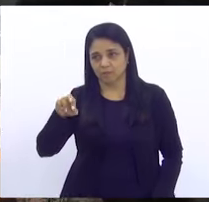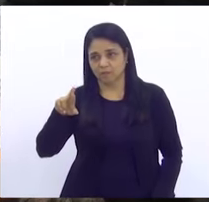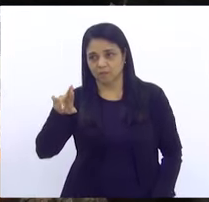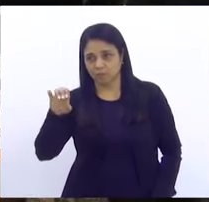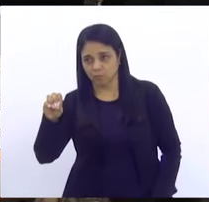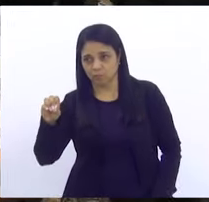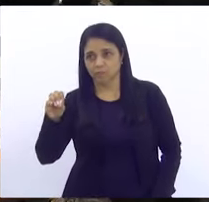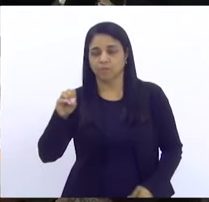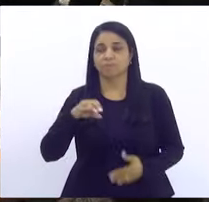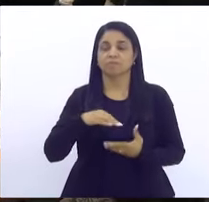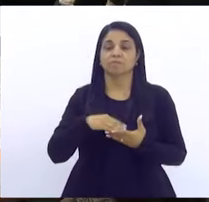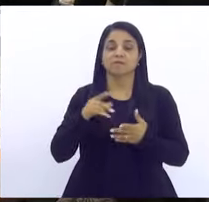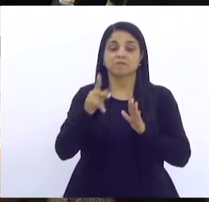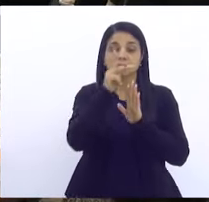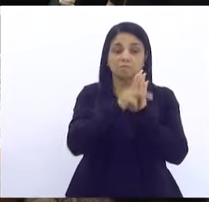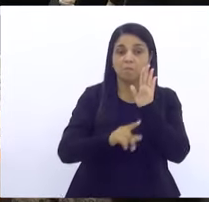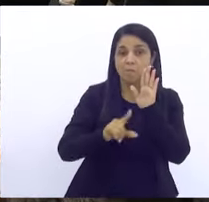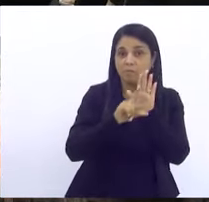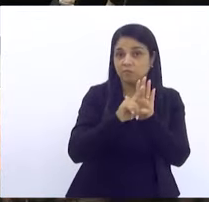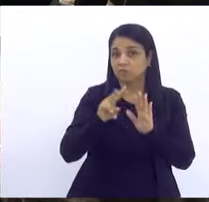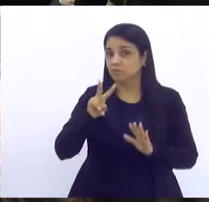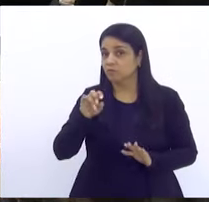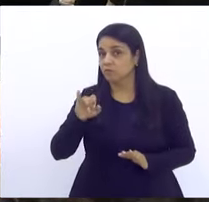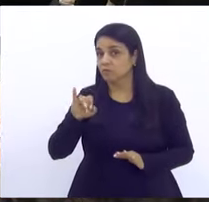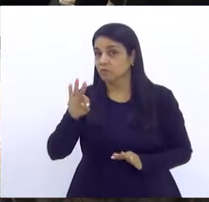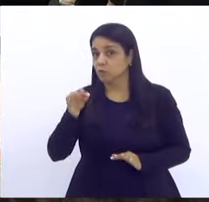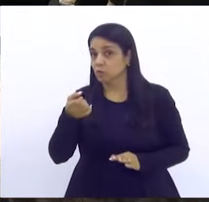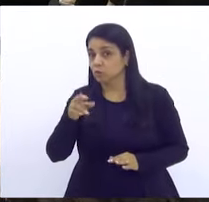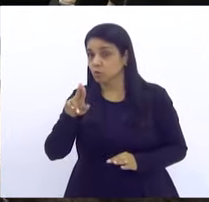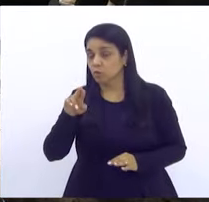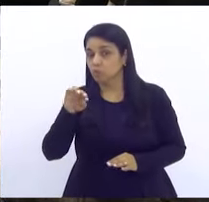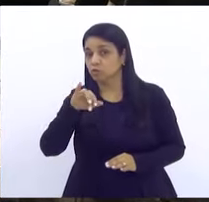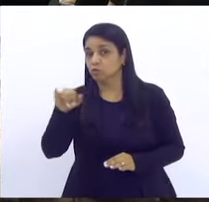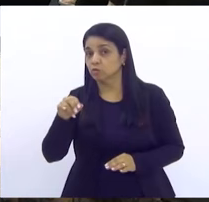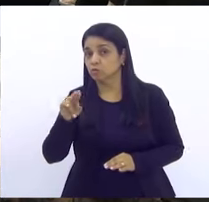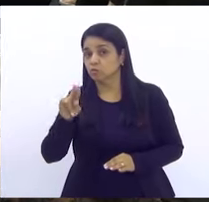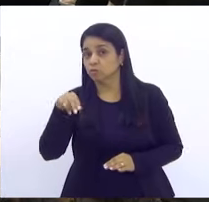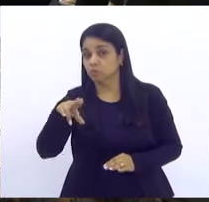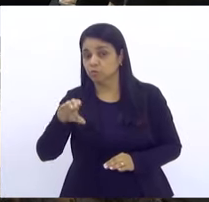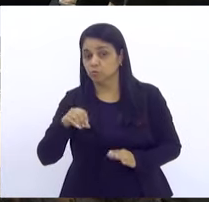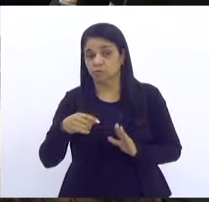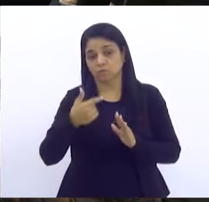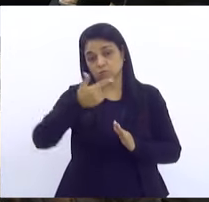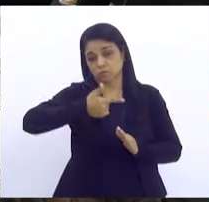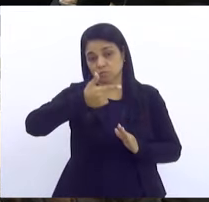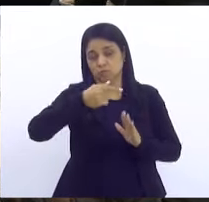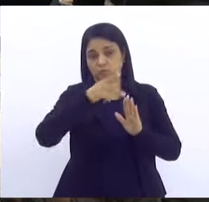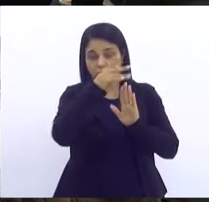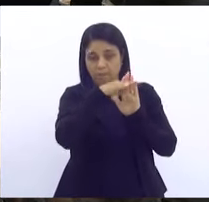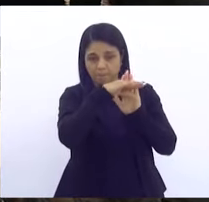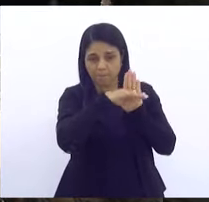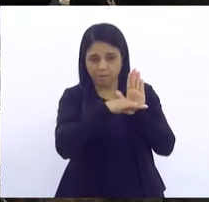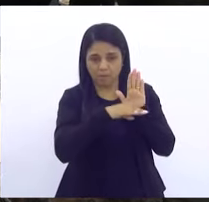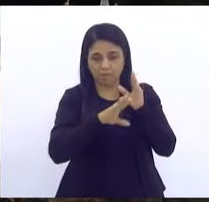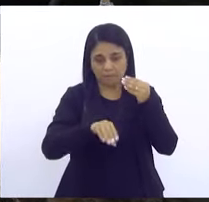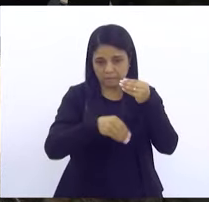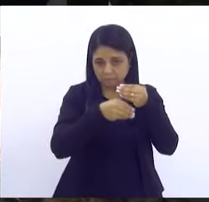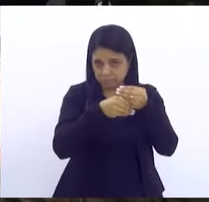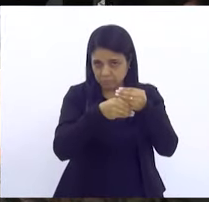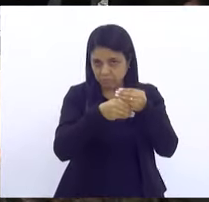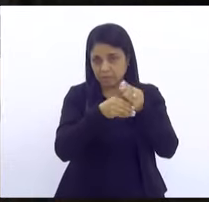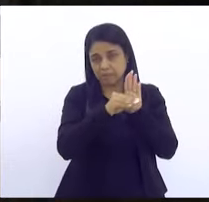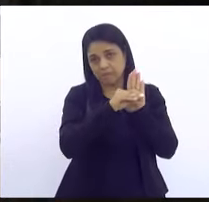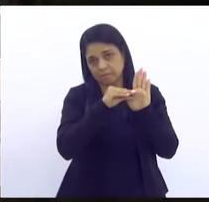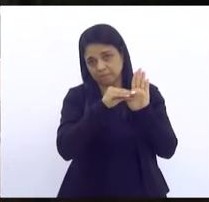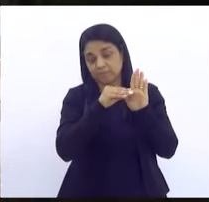do deputado Vitor Júnior, deputado Luiz Paulo, o segundo da pauta. que havia recebido emenda, mas houve um acordo,